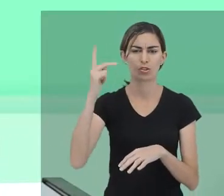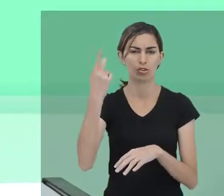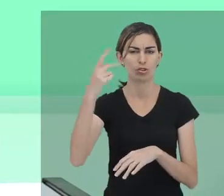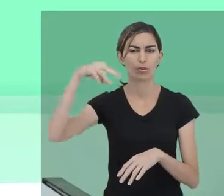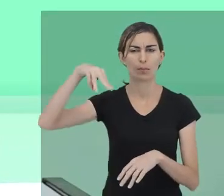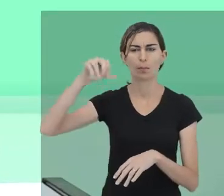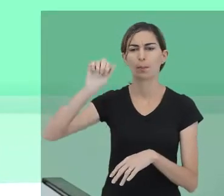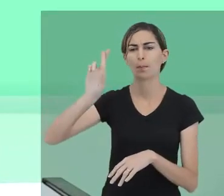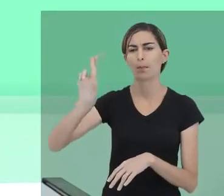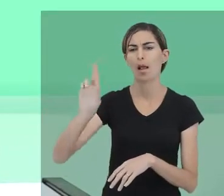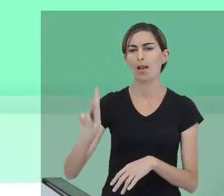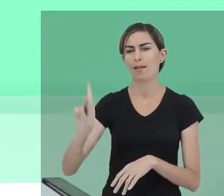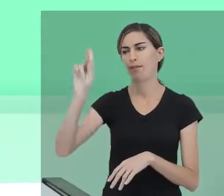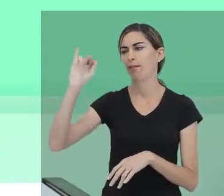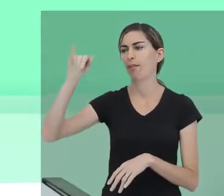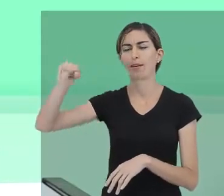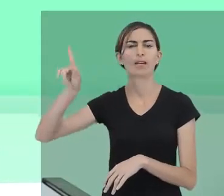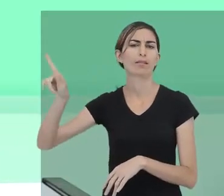benchmarking.